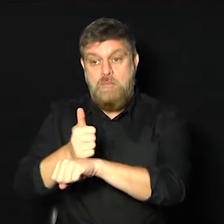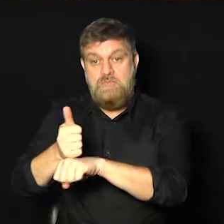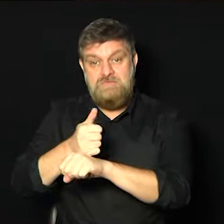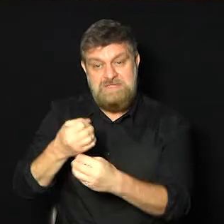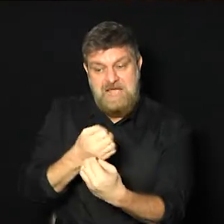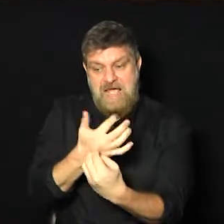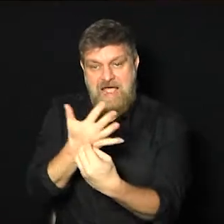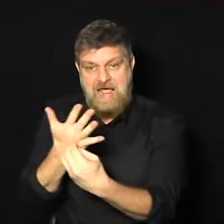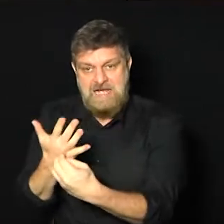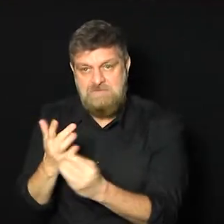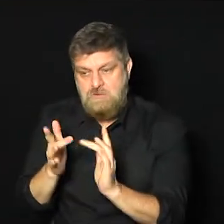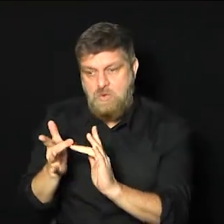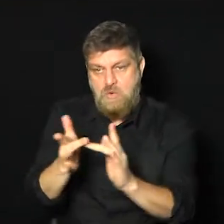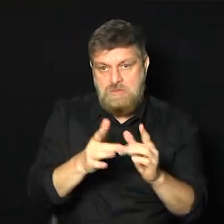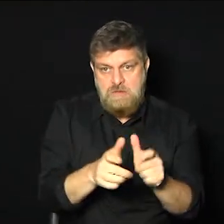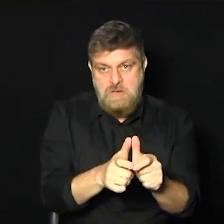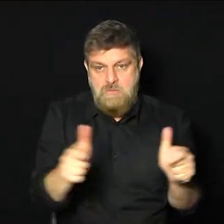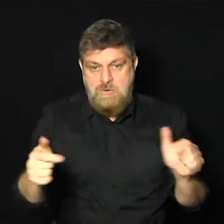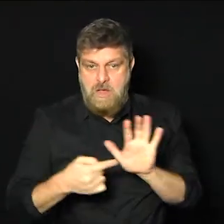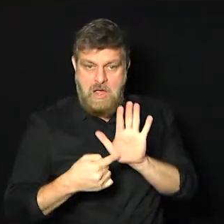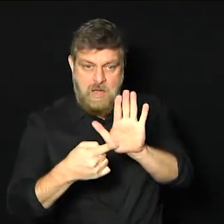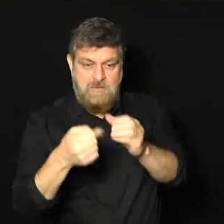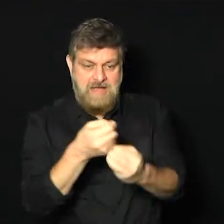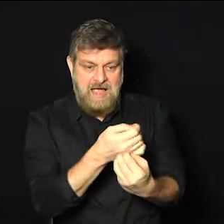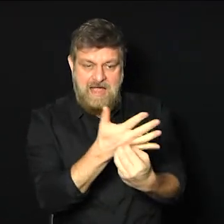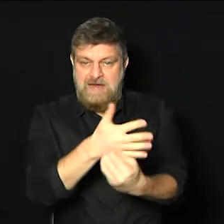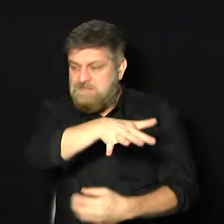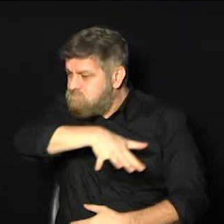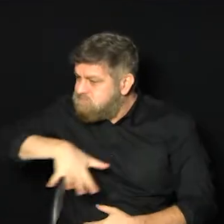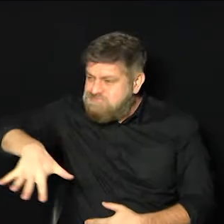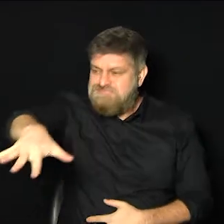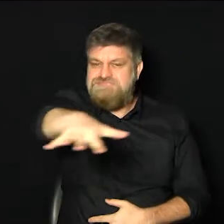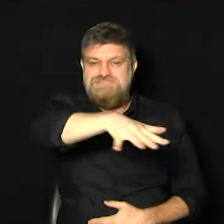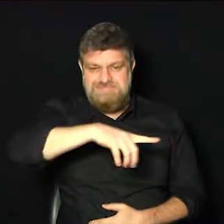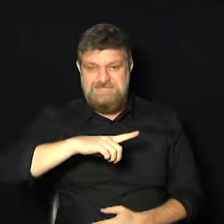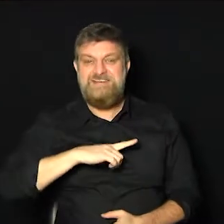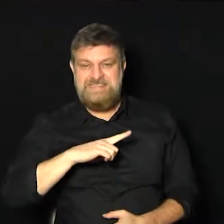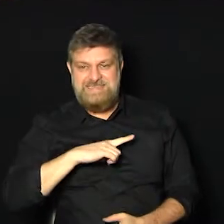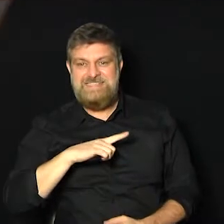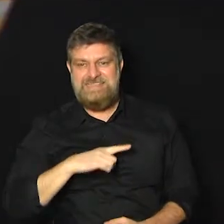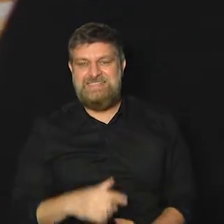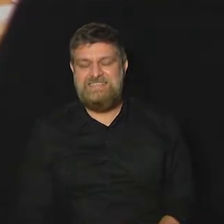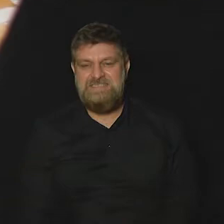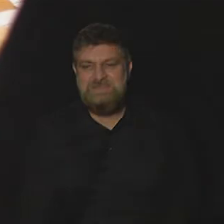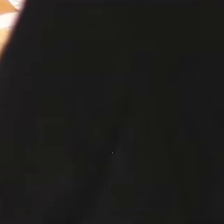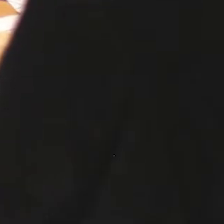gente, numa mostra de que a arte está por toda parte.